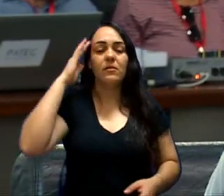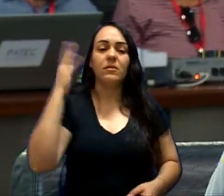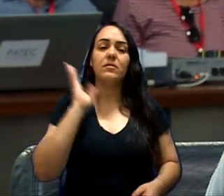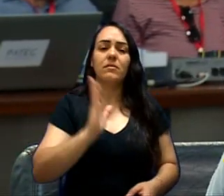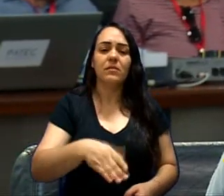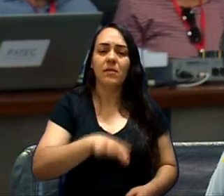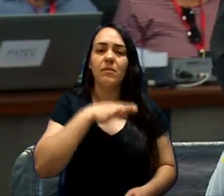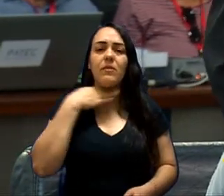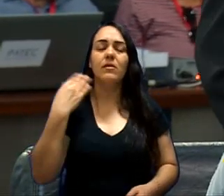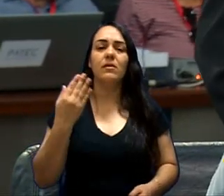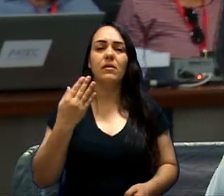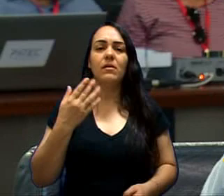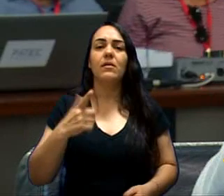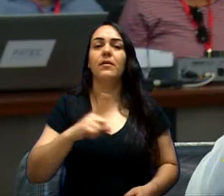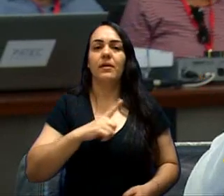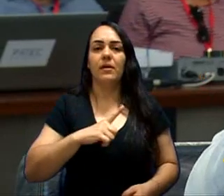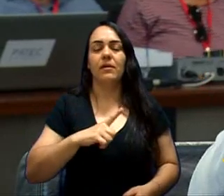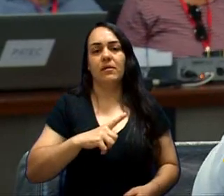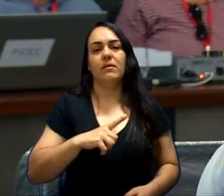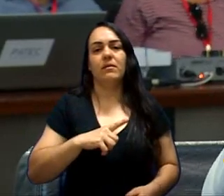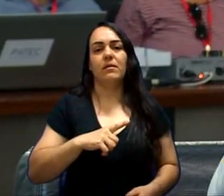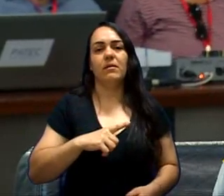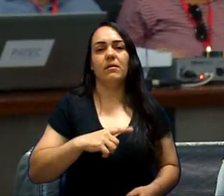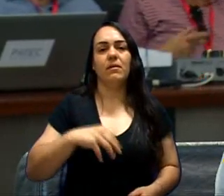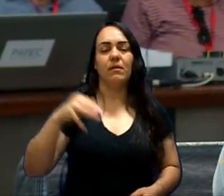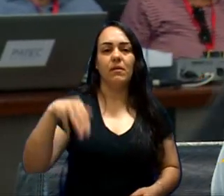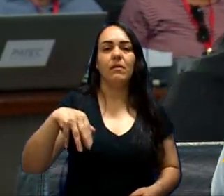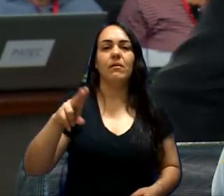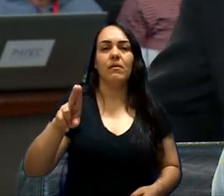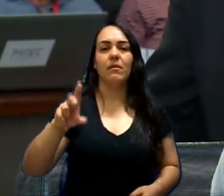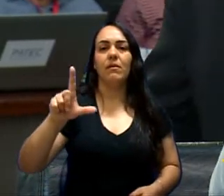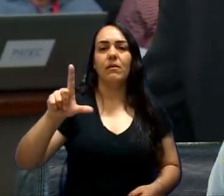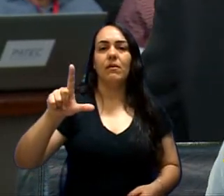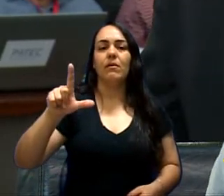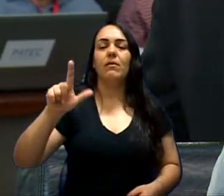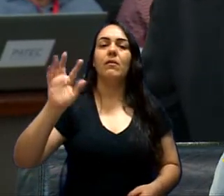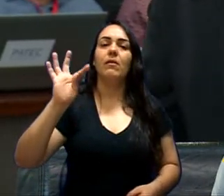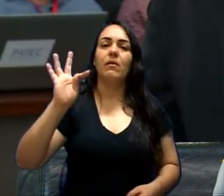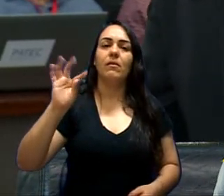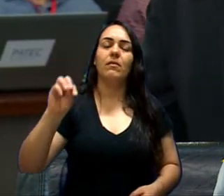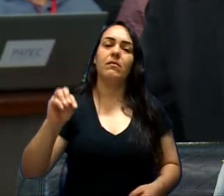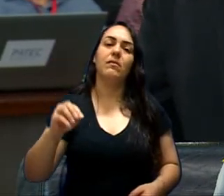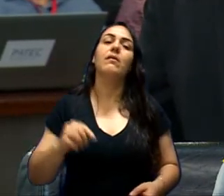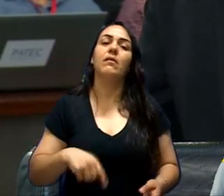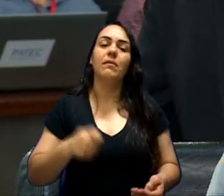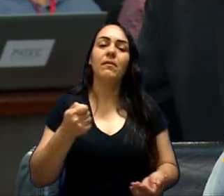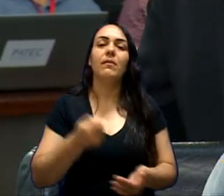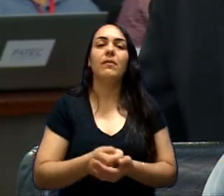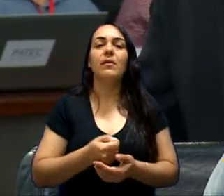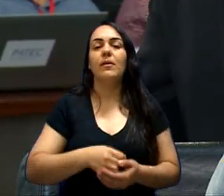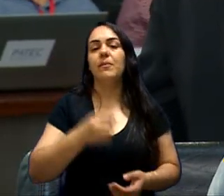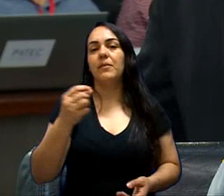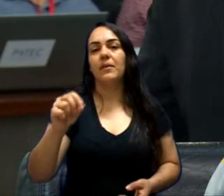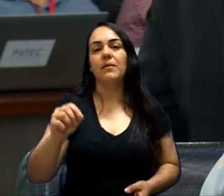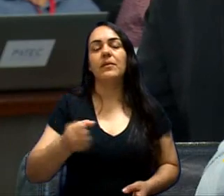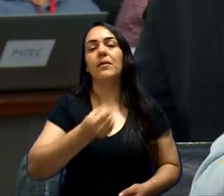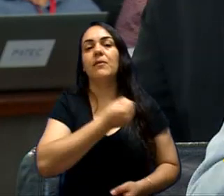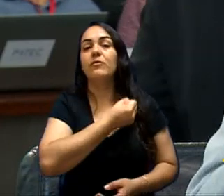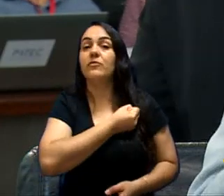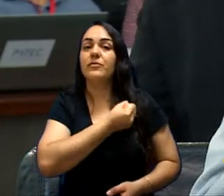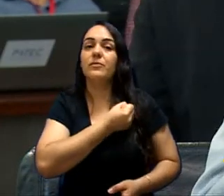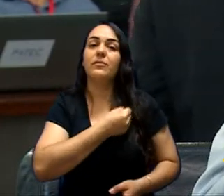muito morto, para fugir dos pontos, Yara, não é nem do valor que se paga, é dos